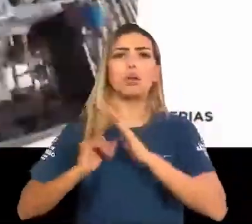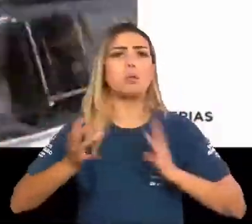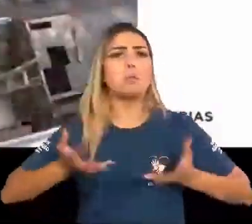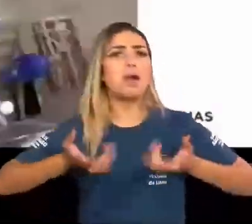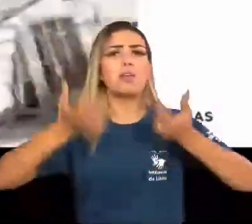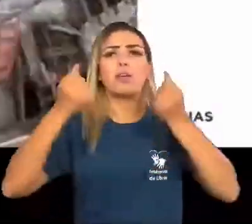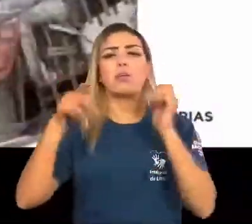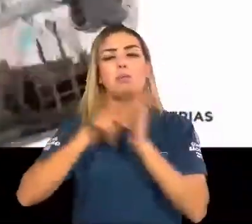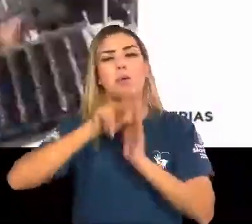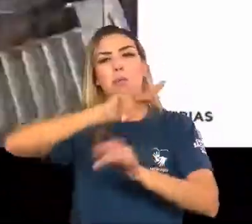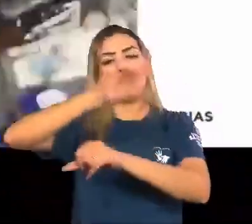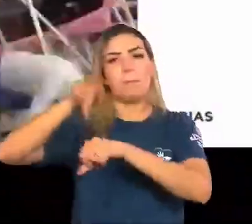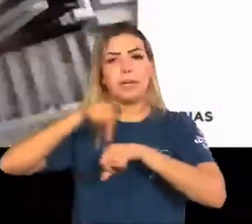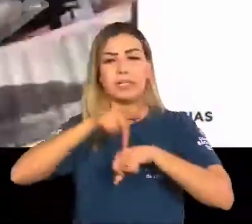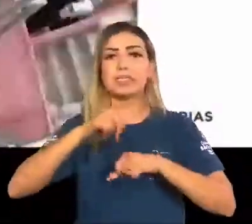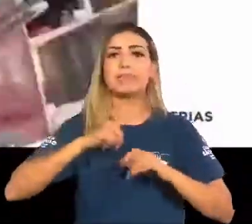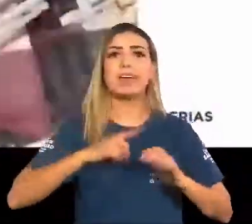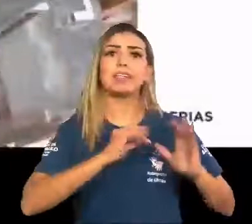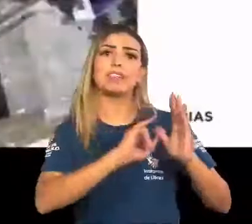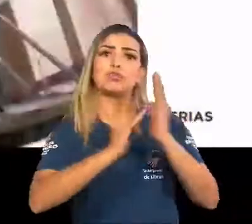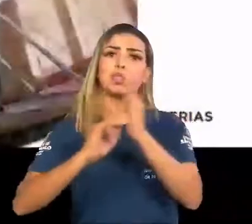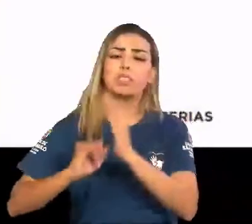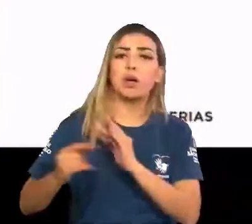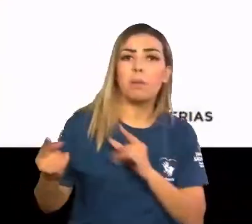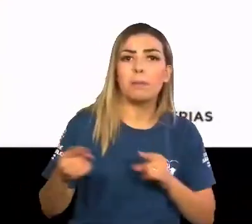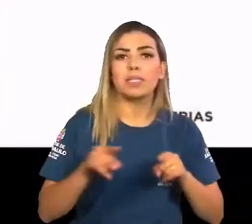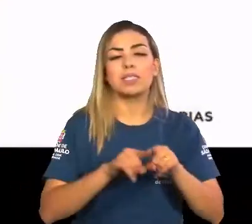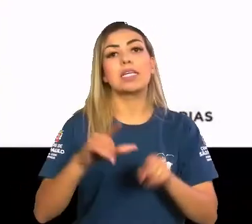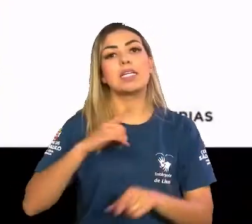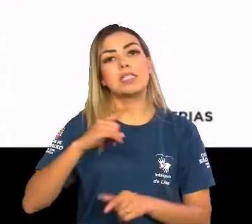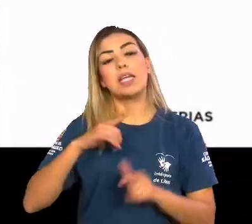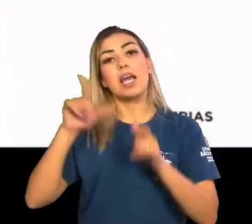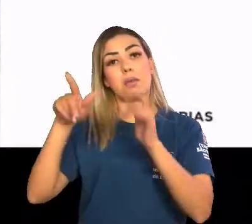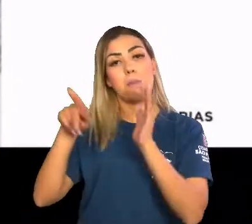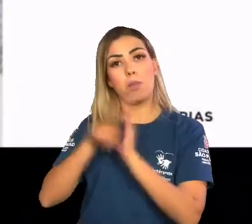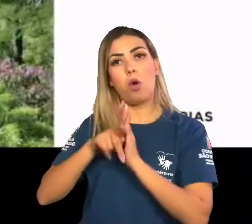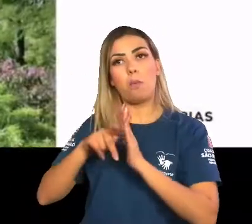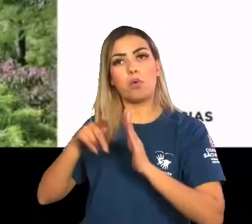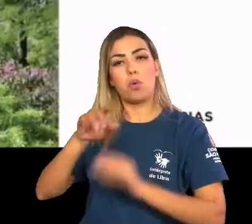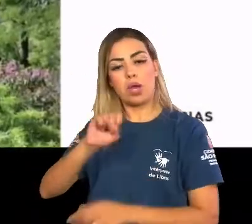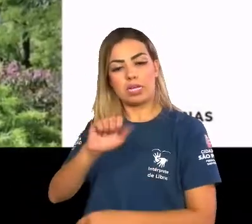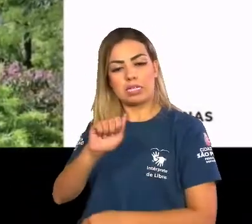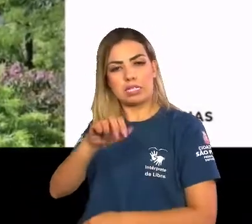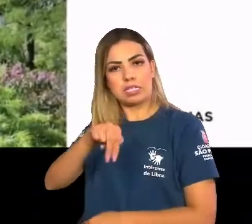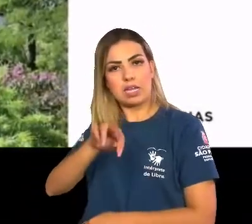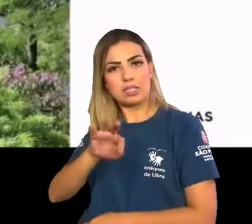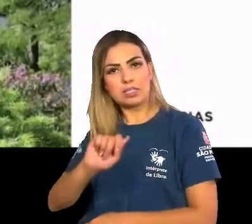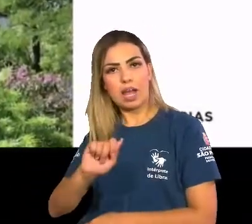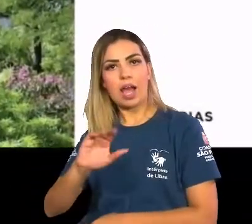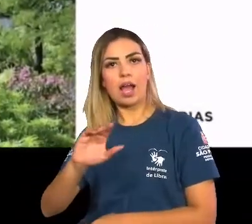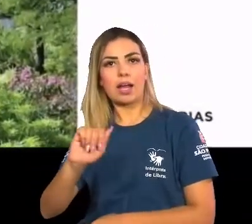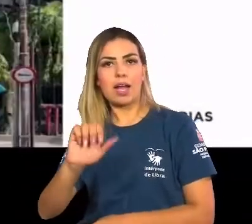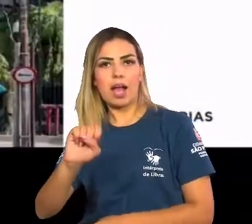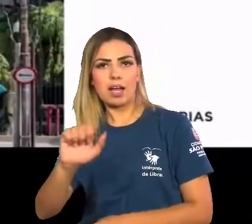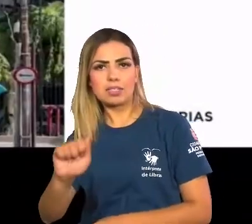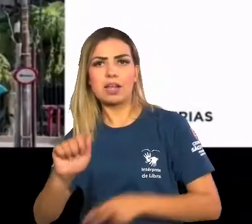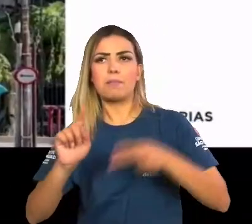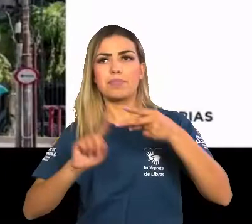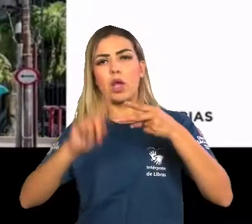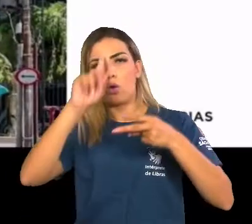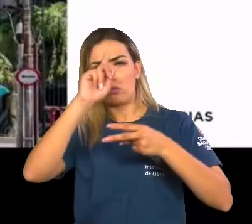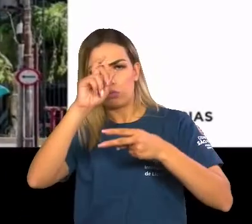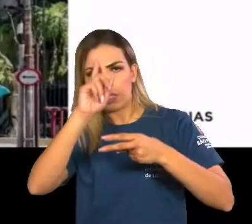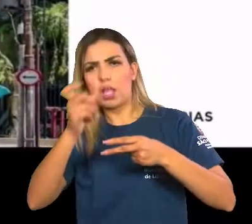país. Dentre as instituições parceiras estão a Santa Casa de Porto Alegre, o Hospital Moinhos de Vento e a